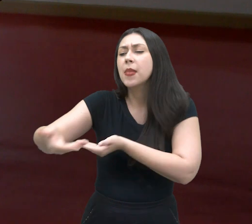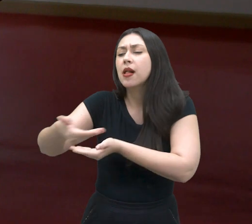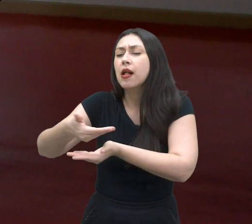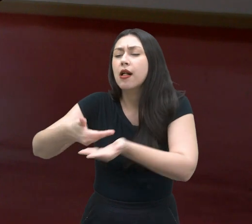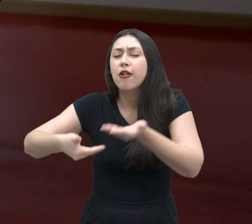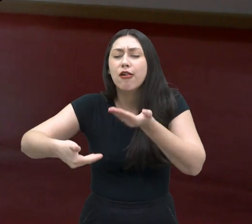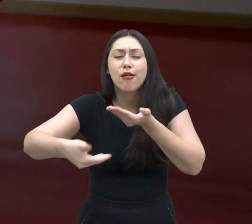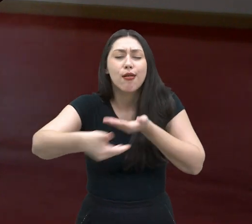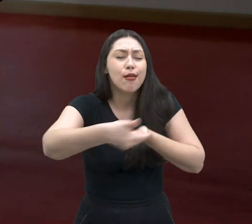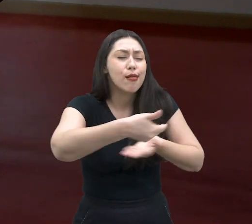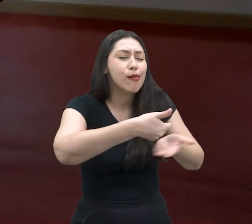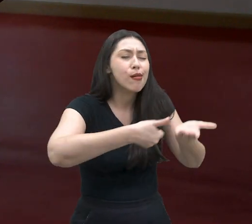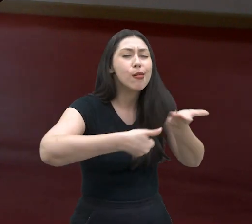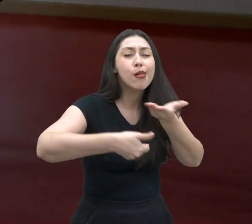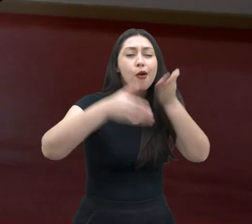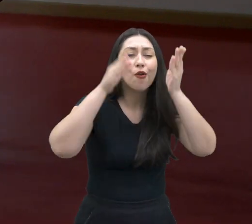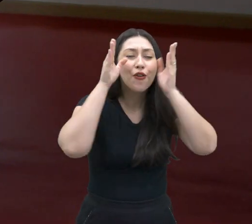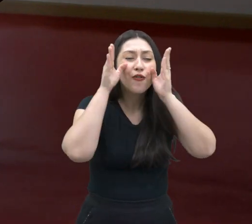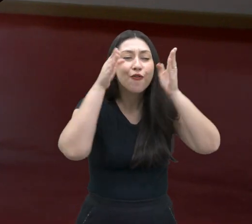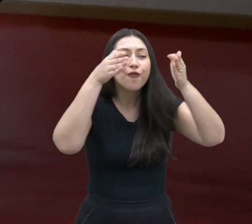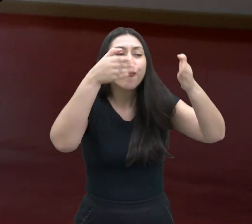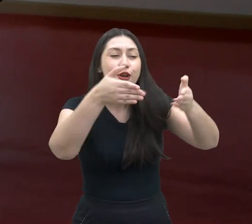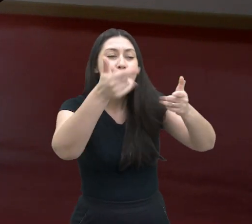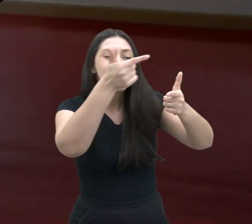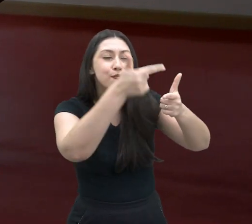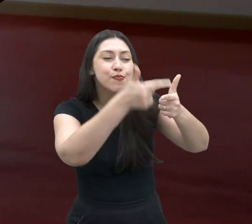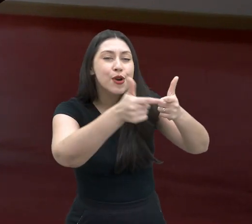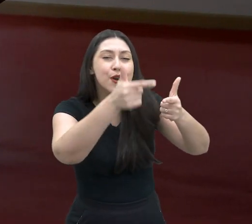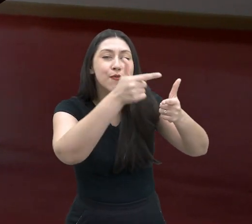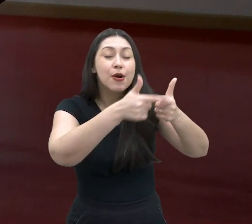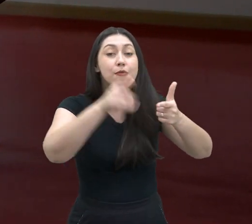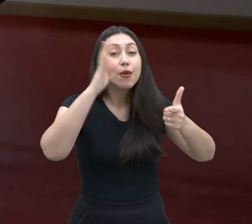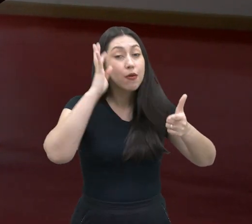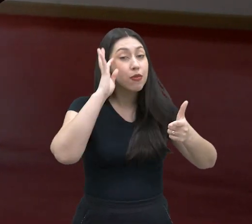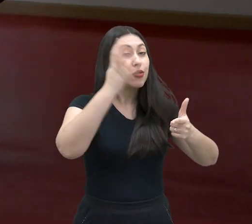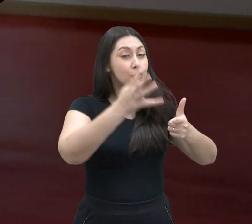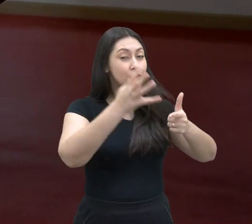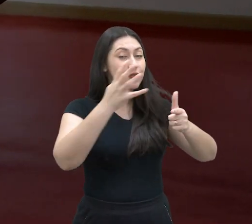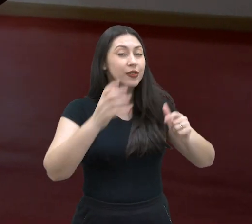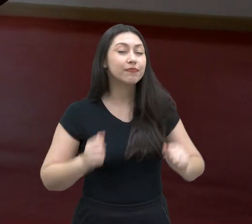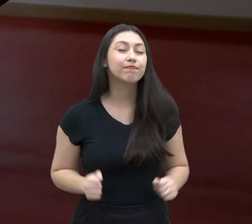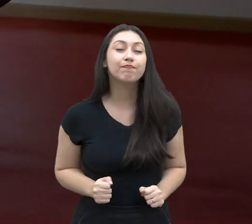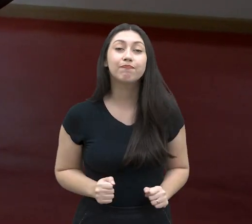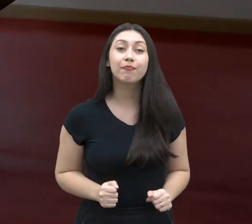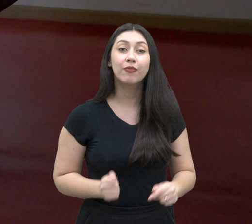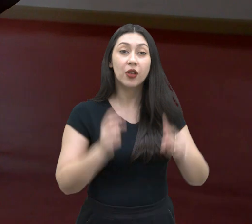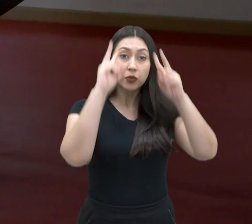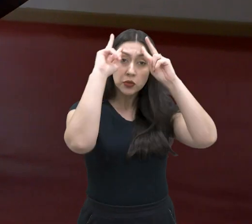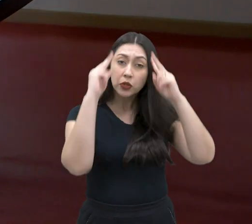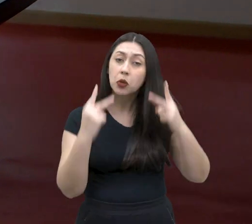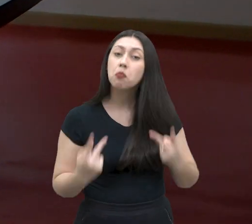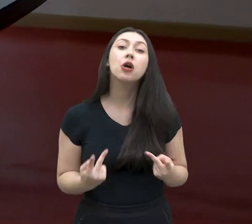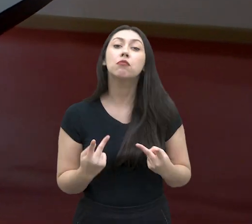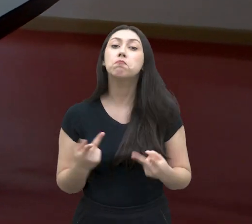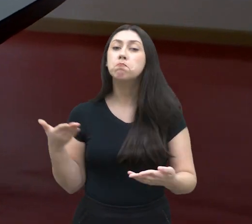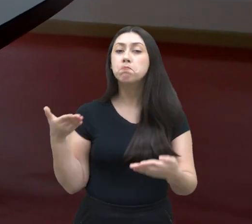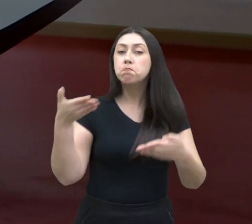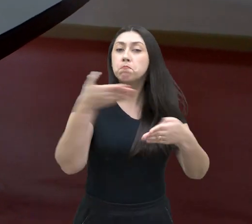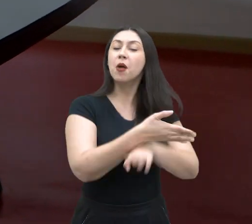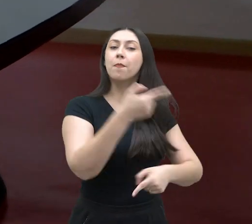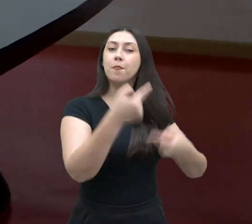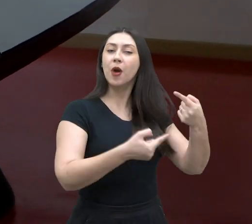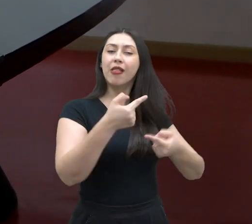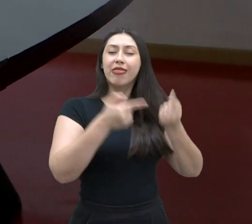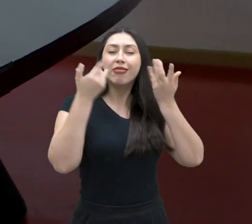homem é um animal político. A frase de Aristóteles define a natureza social dos seres humanos. Segundo o filósofo,